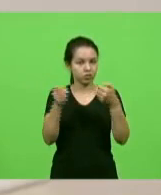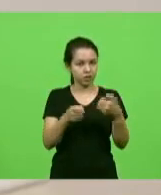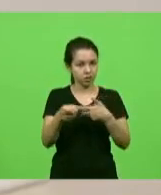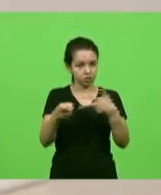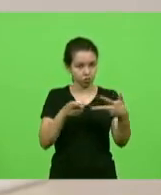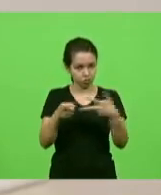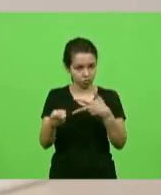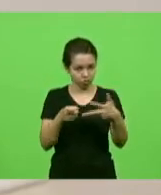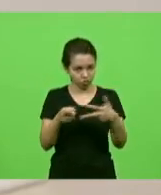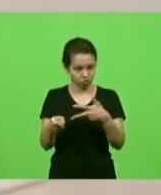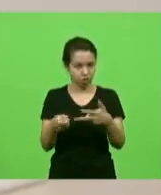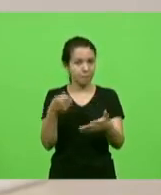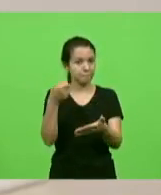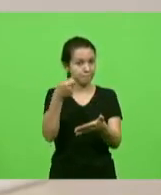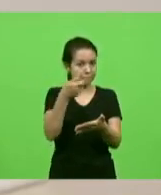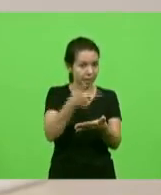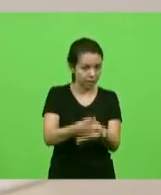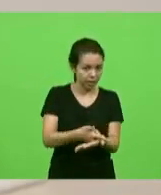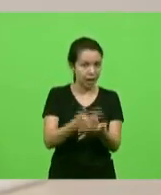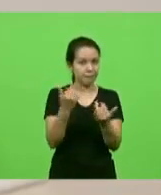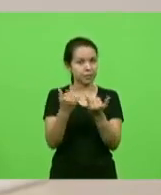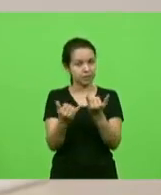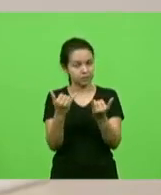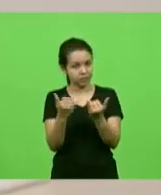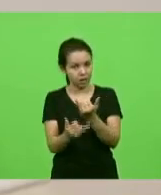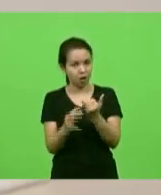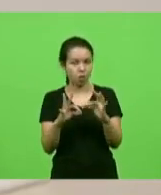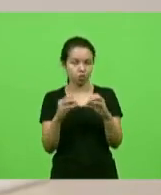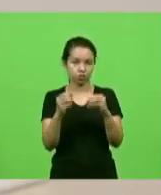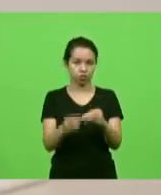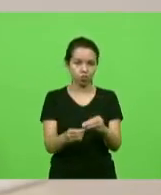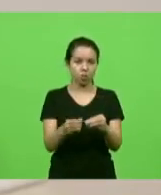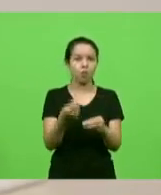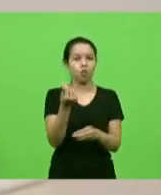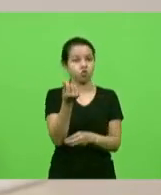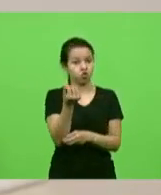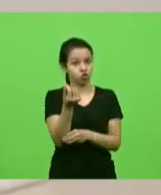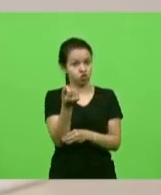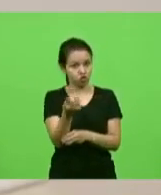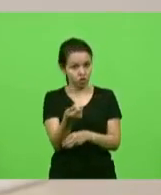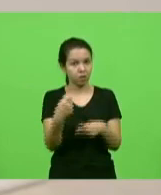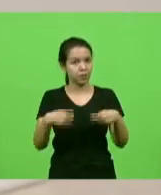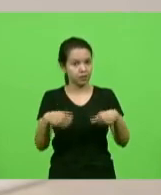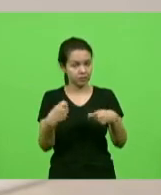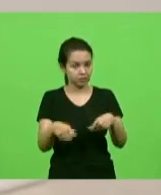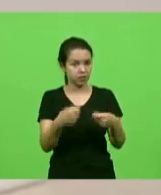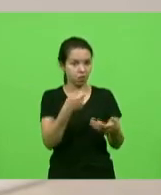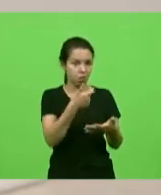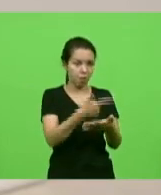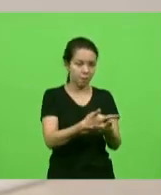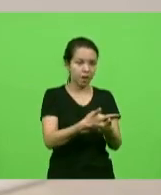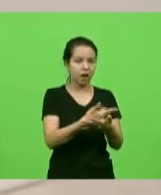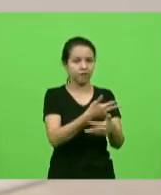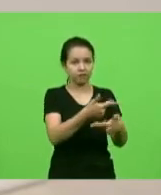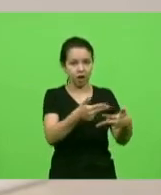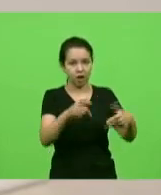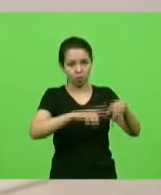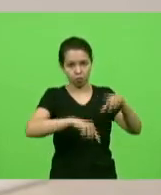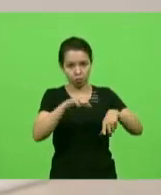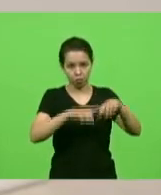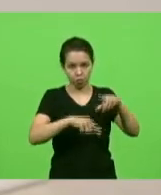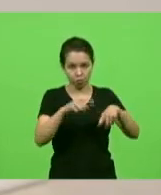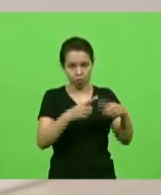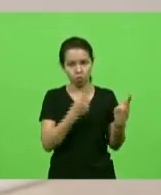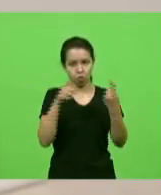nas contratações dos bens necessários à mitigação dos impactos sociais e econômicos provocados